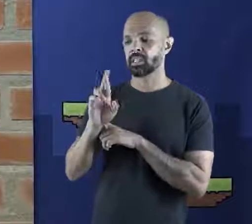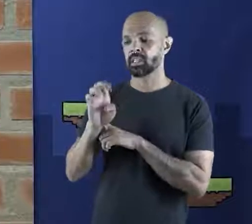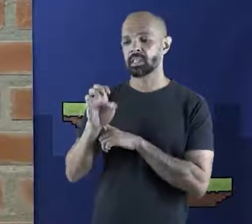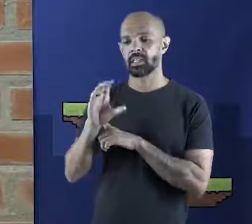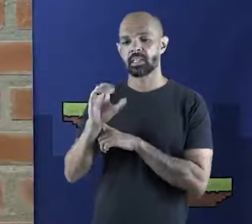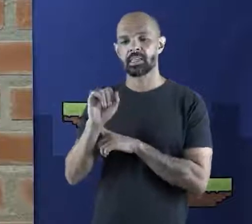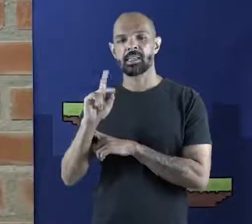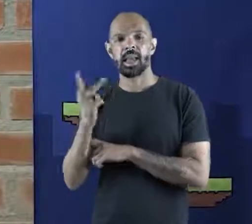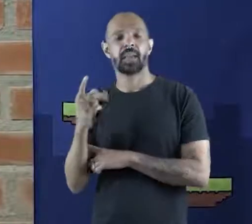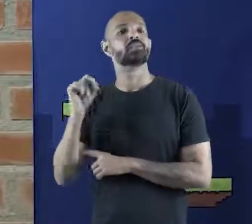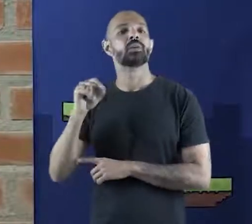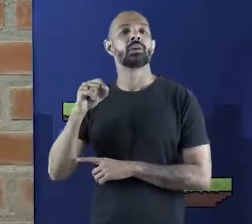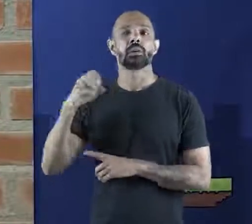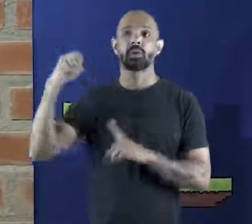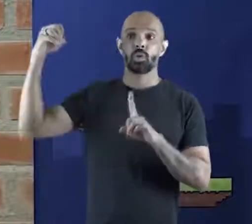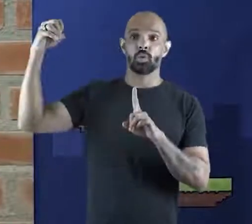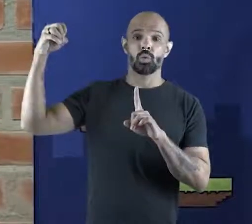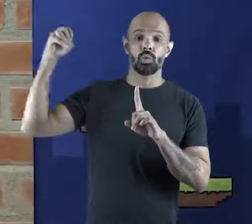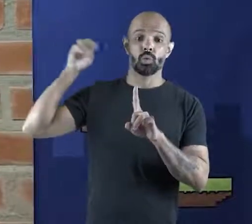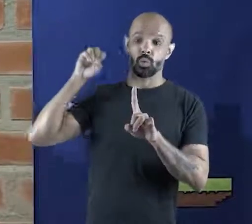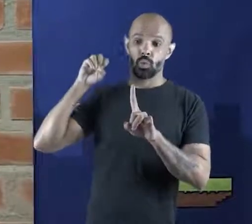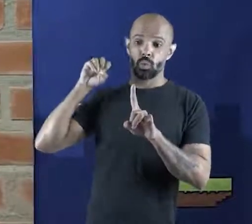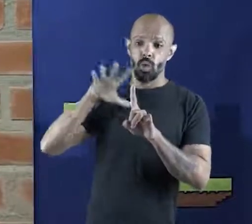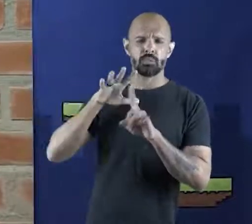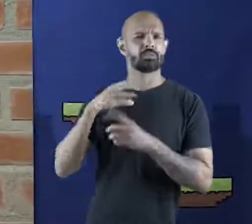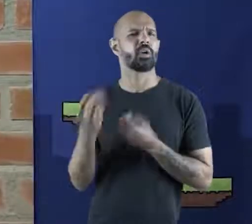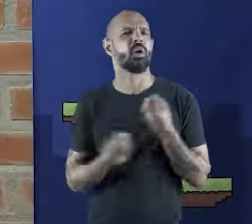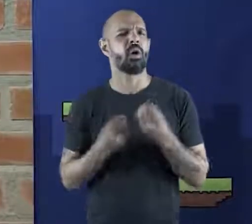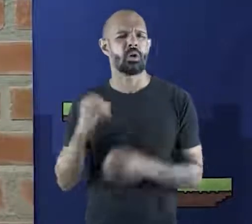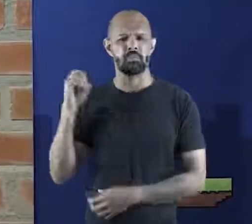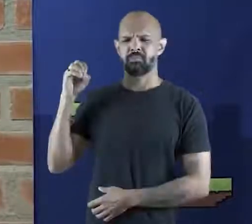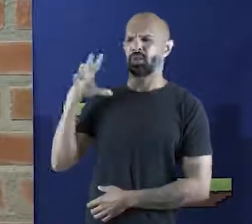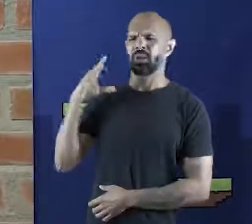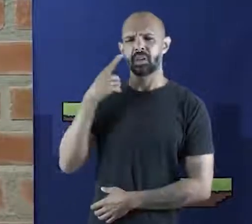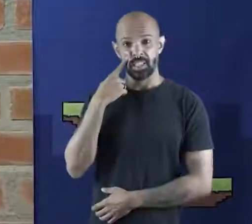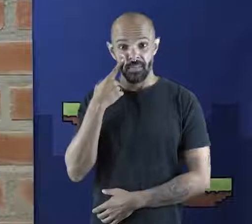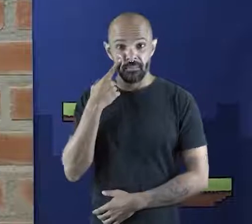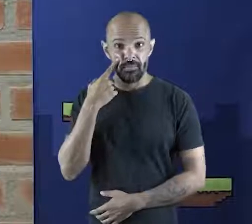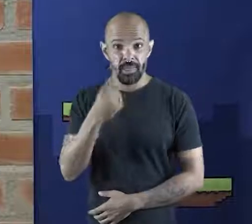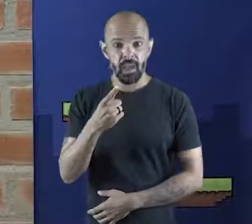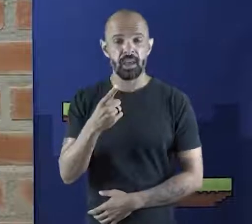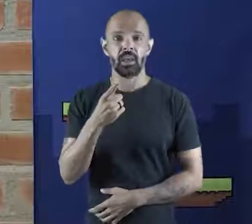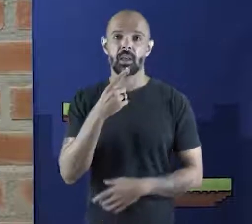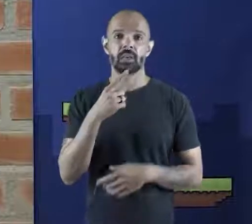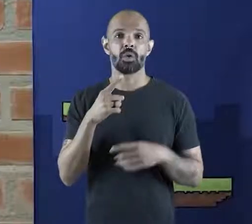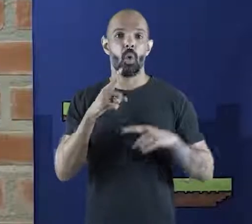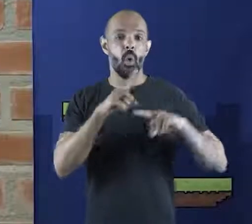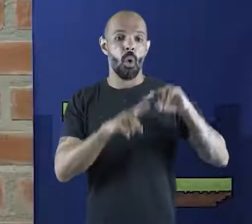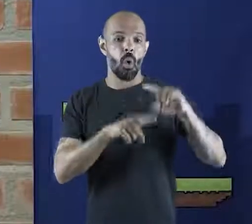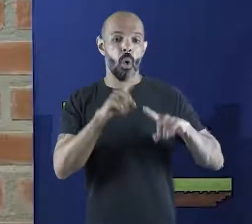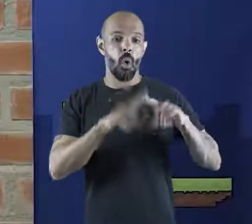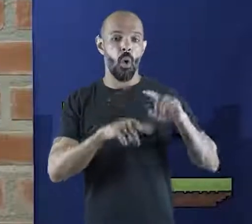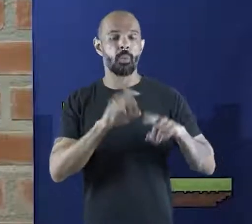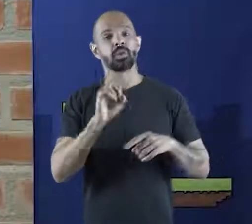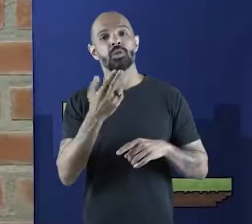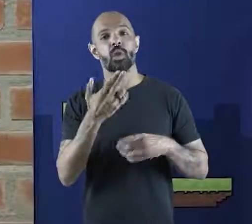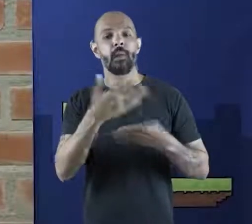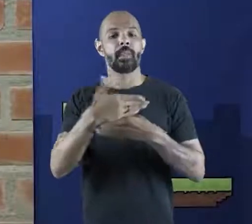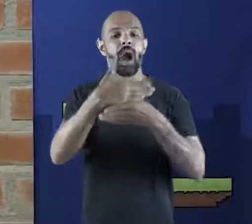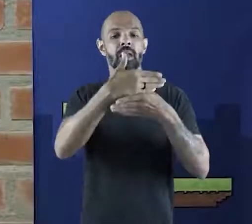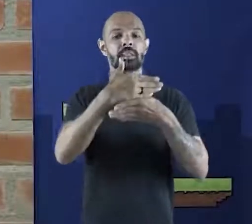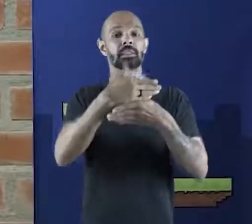técnica do qual o raio de luz é disparado. Como assim o raio de luz é disparado? Você vê até de um objeto ou uma